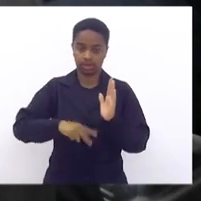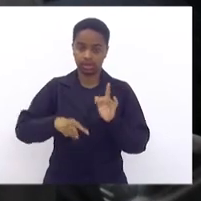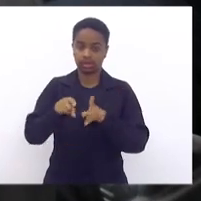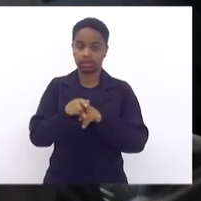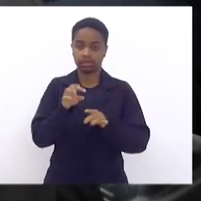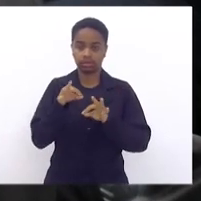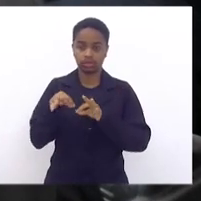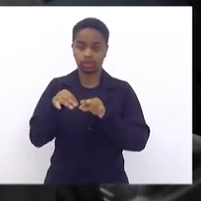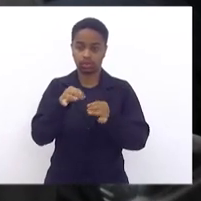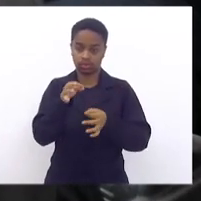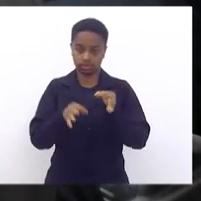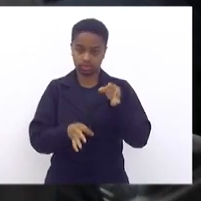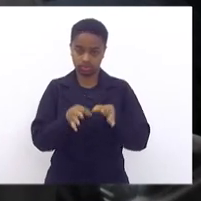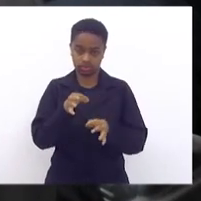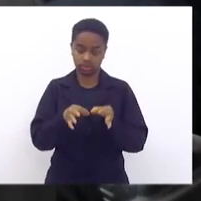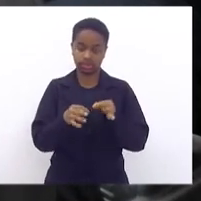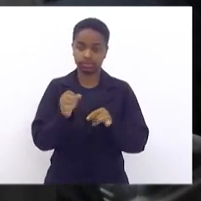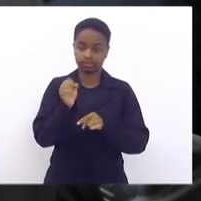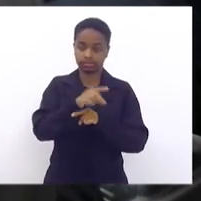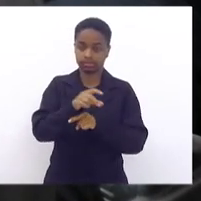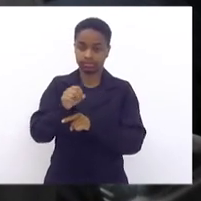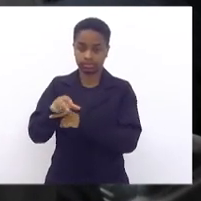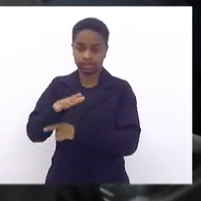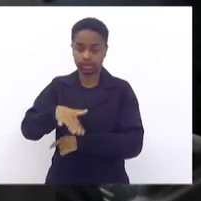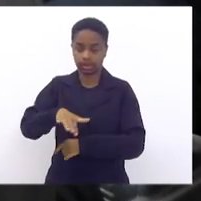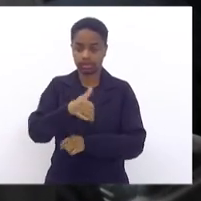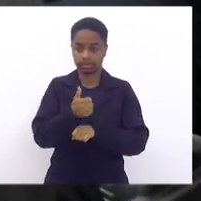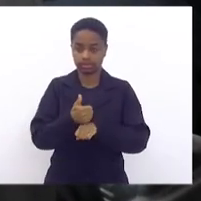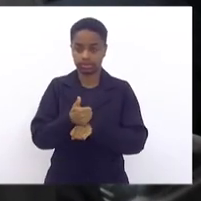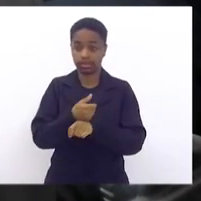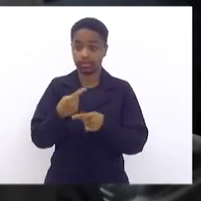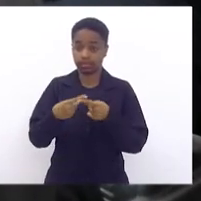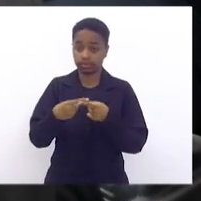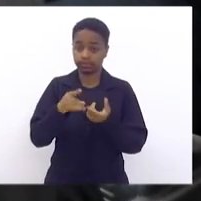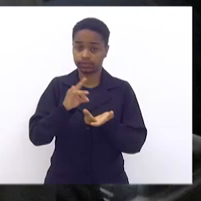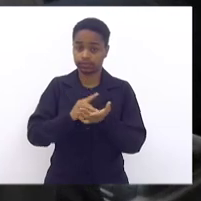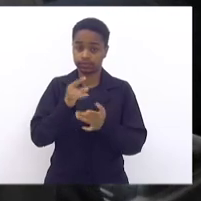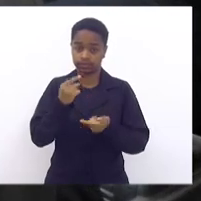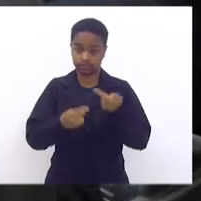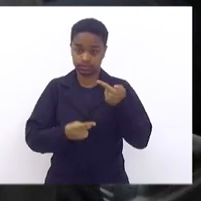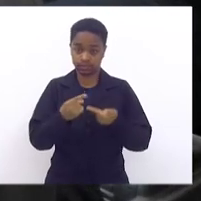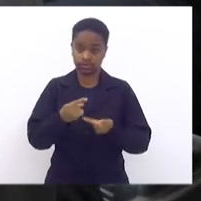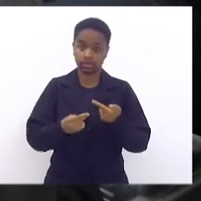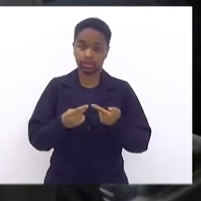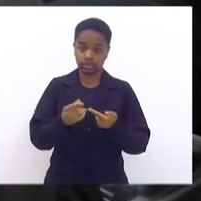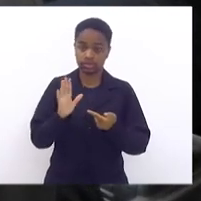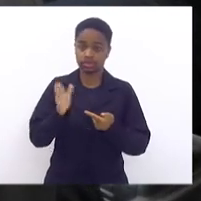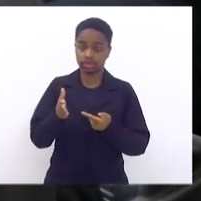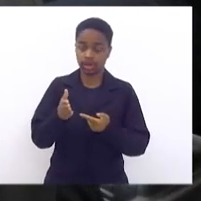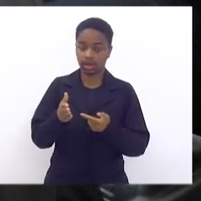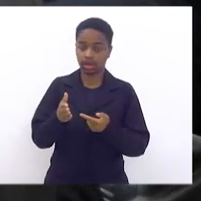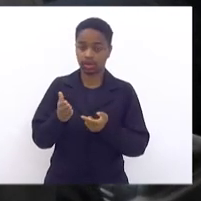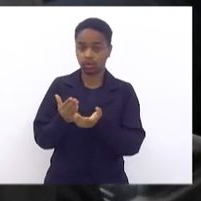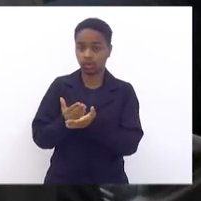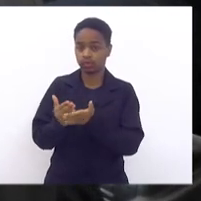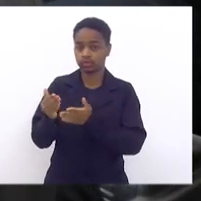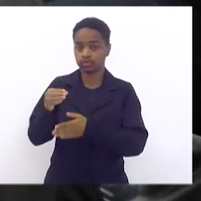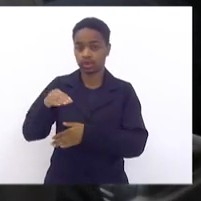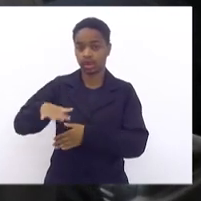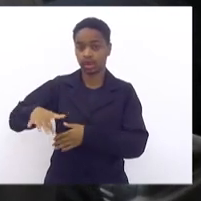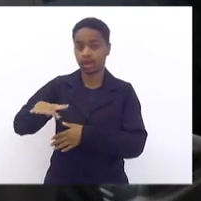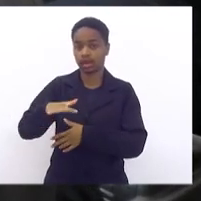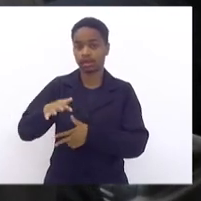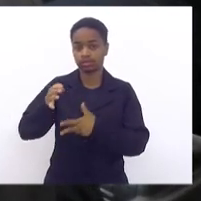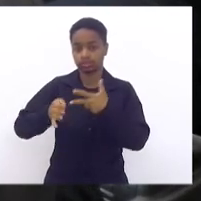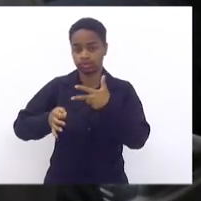juízes novos que ingressam na carreira, porque esse é um debate que chegou no judiciário e é um debate que precisa